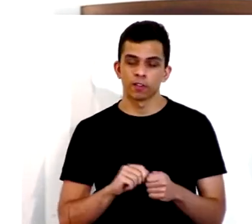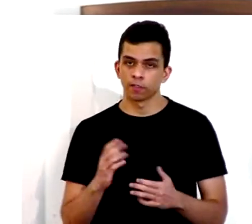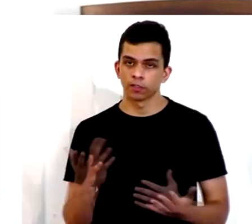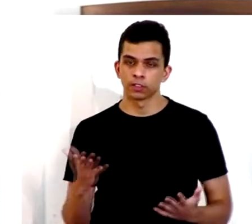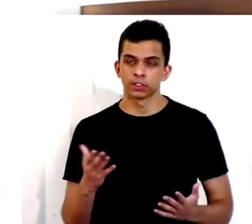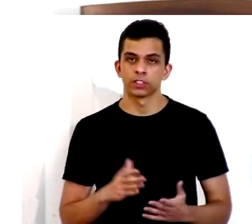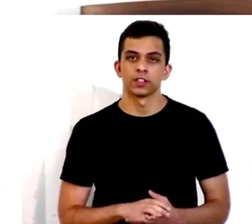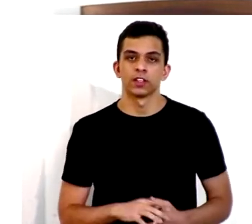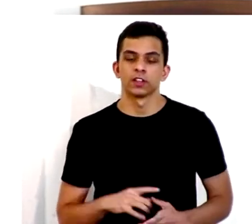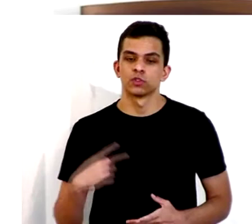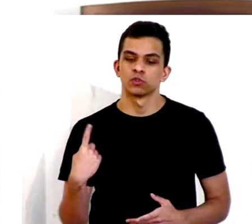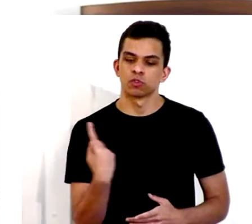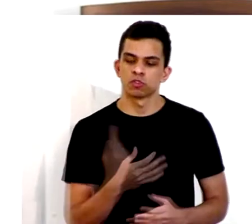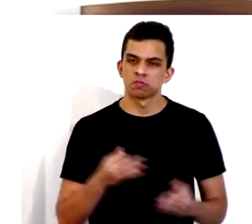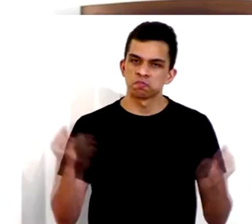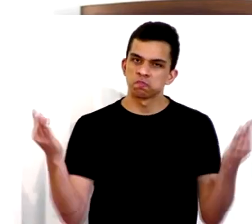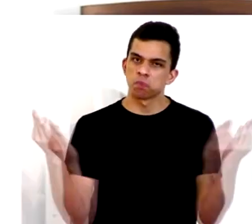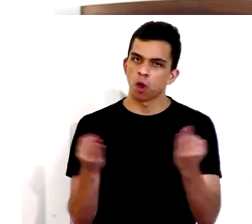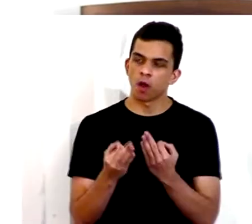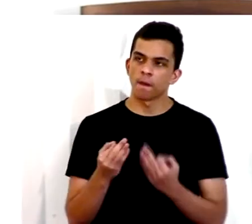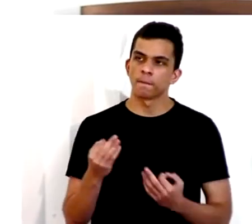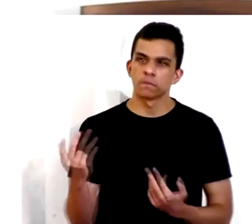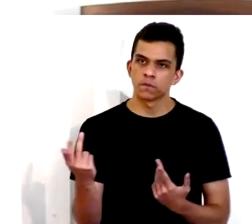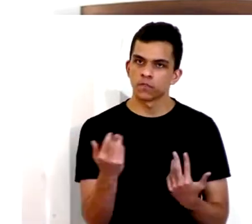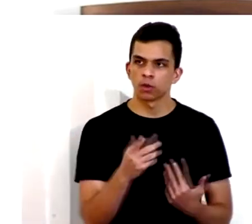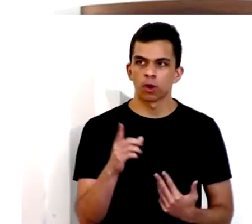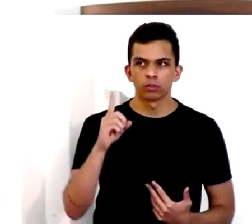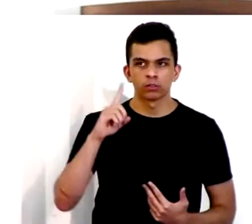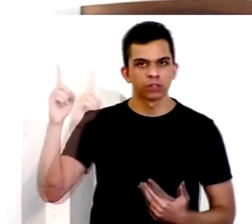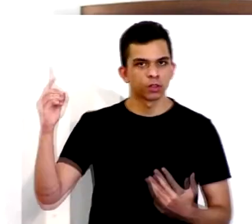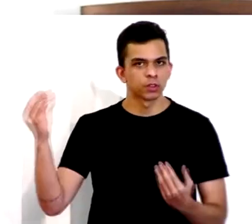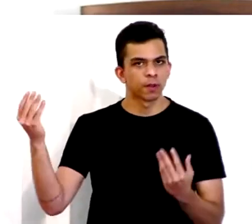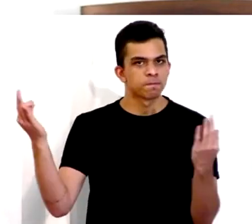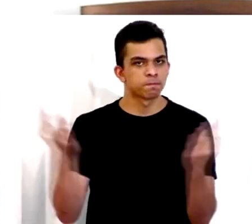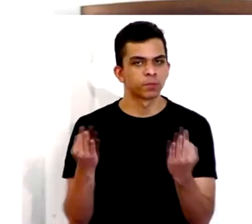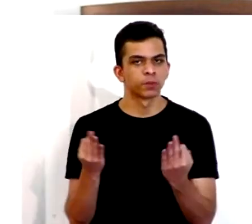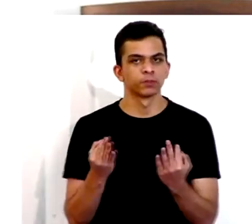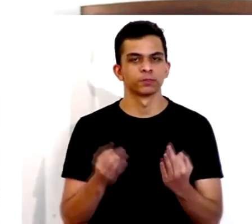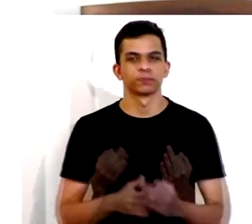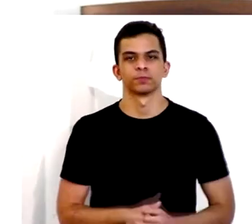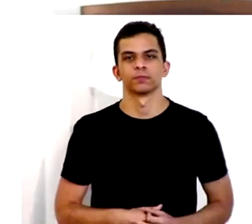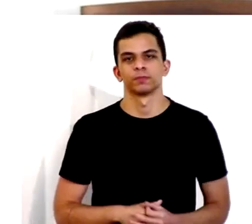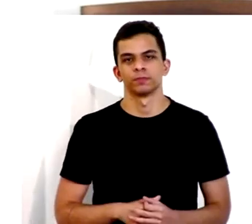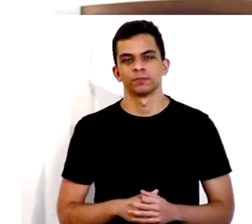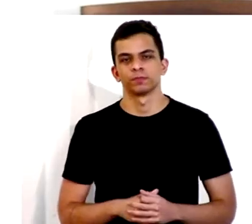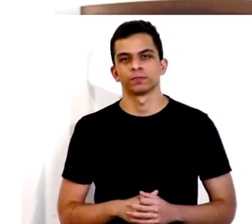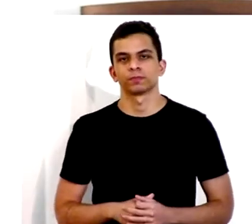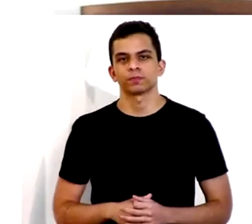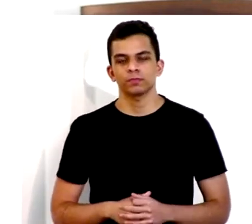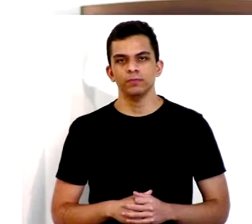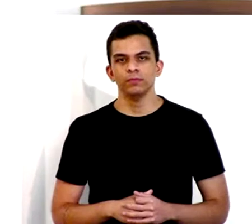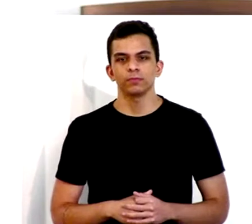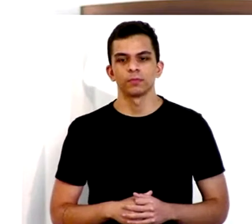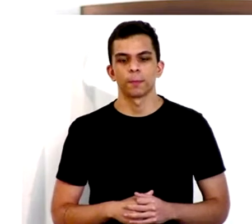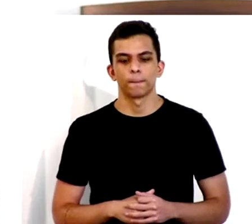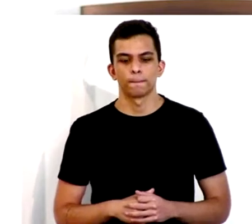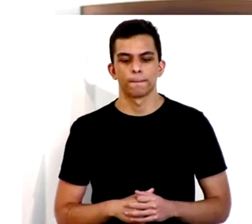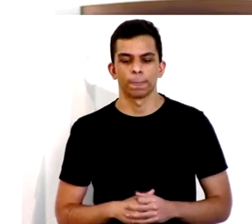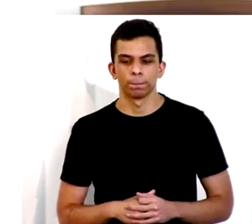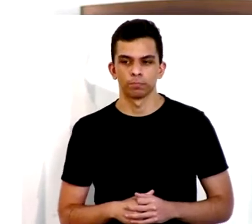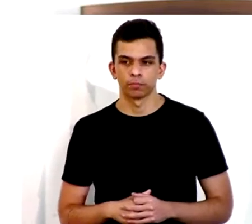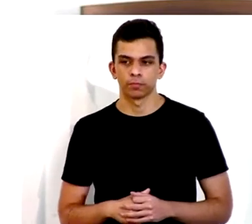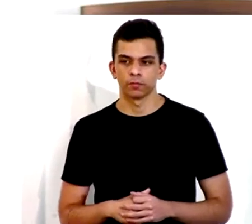ser perfeitos como perfeito é o nosso Pai Celeste. Também, referências a